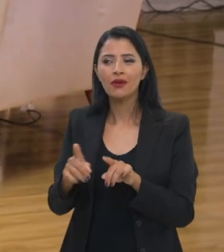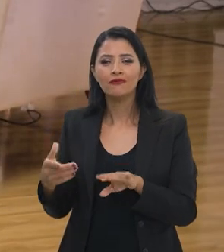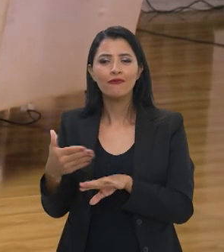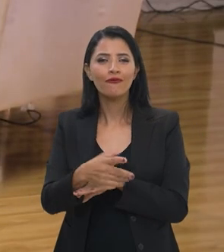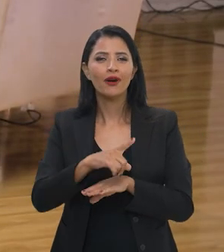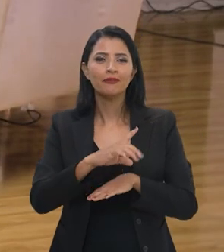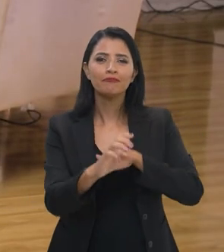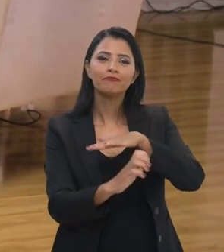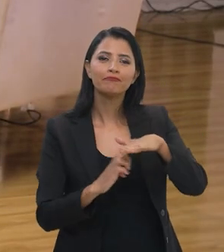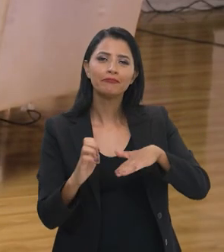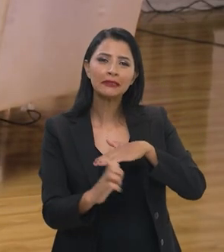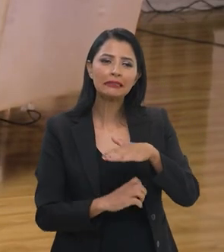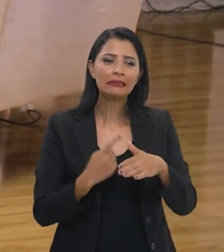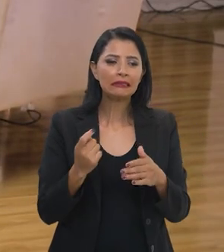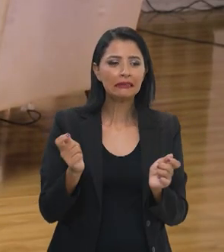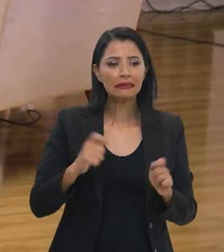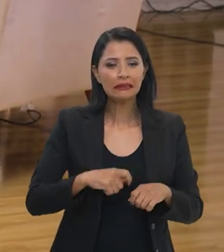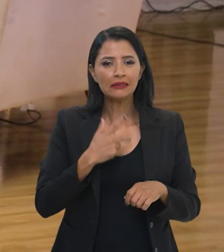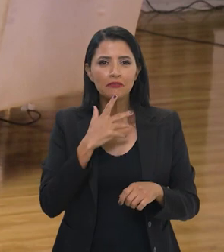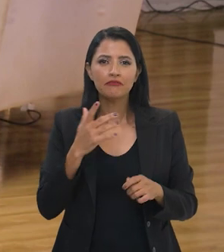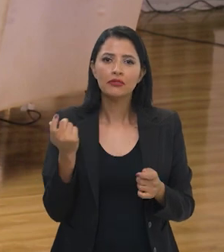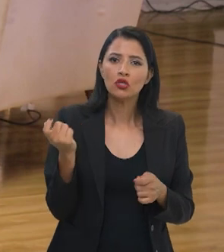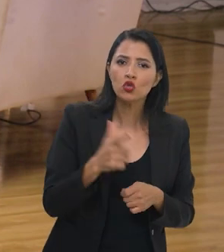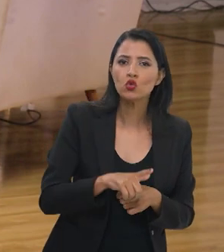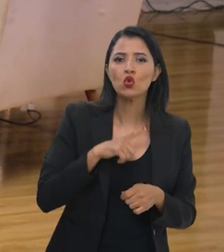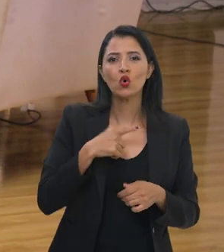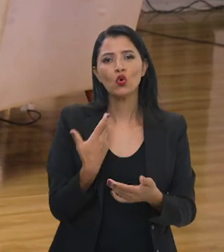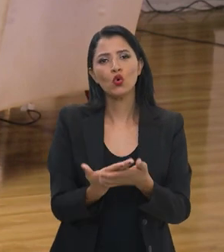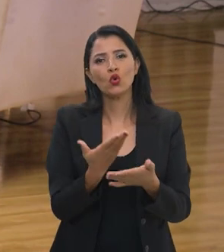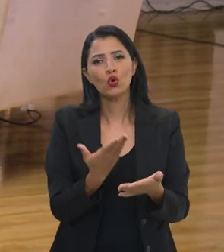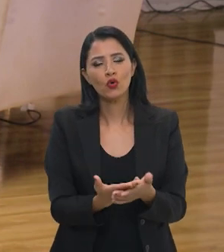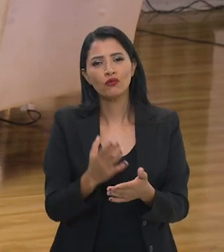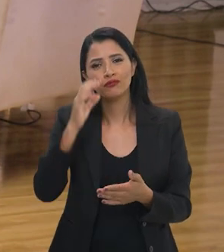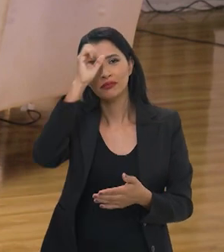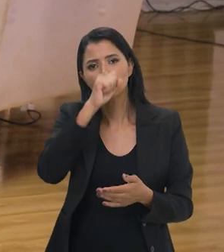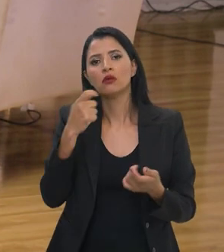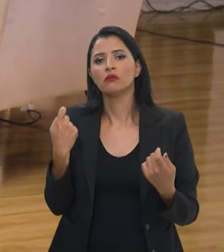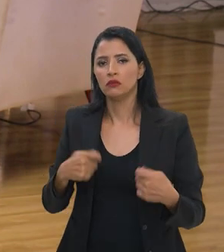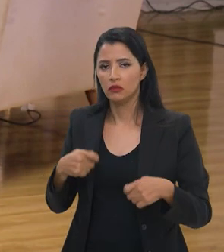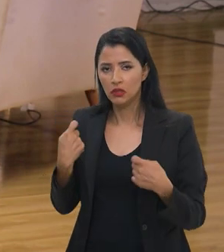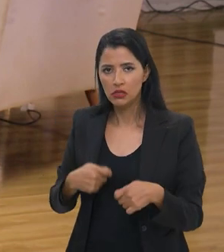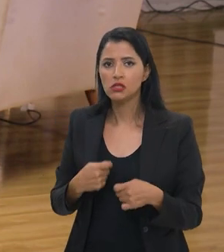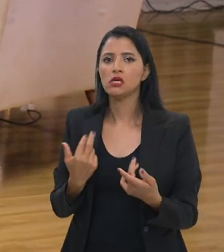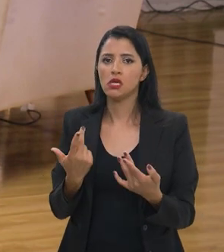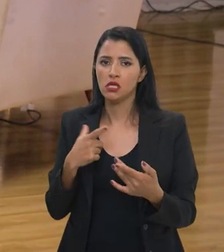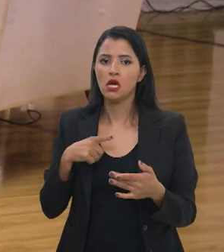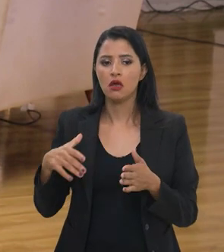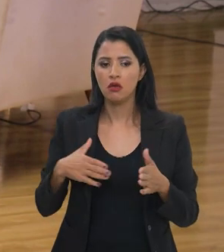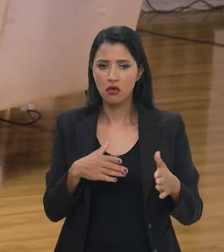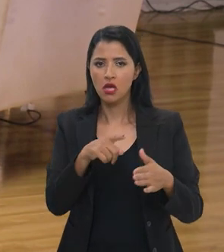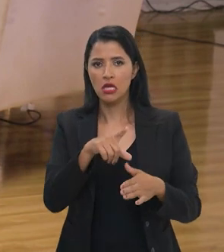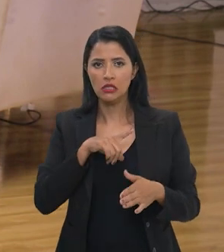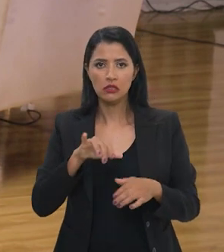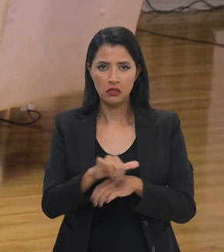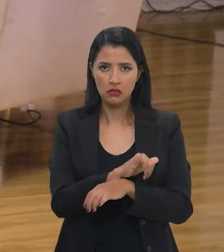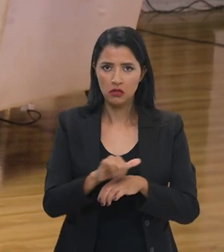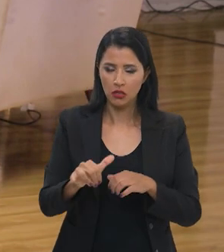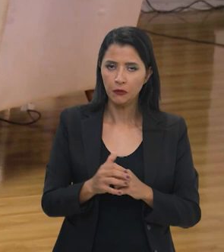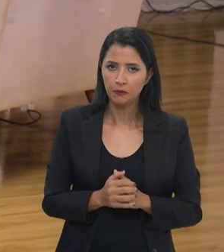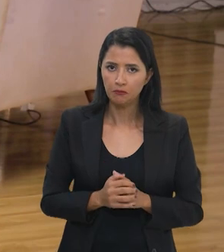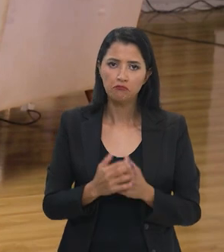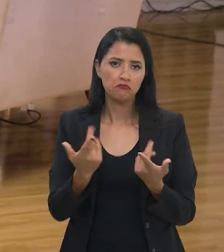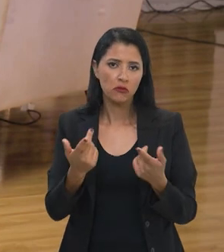quando chega na empresa ele testa tem que qualificar quase que novamente então a necessidade desse caminho